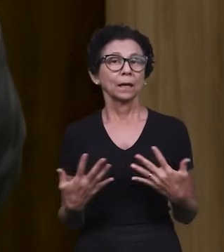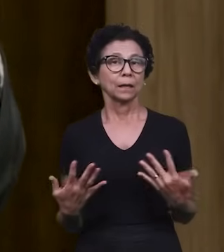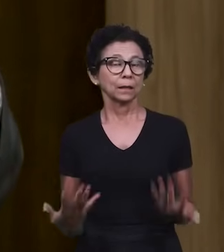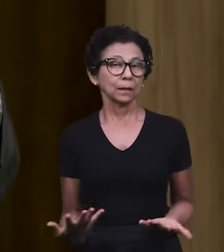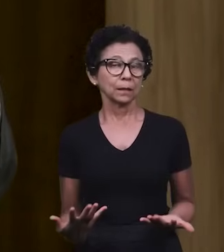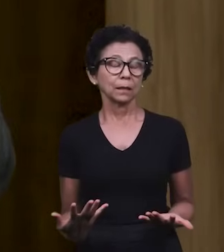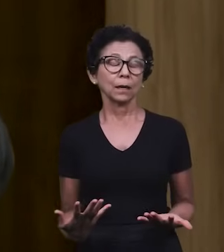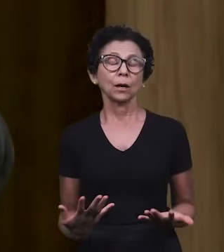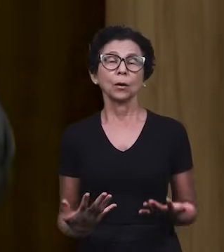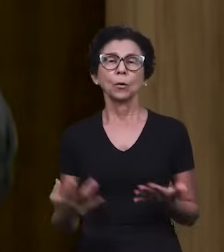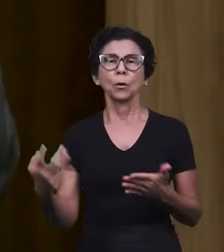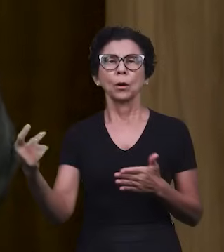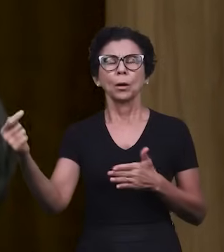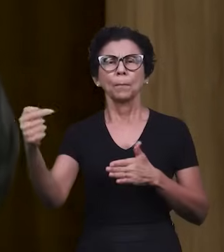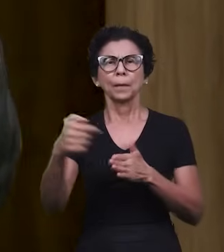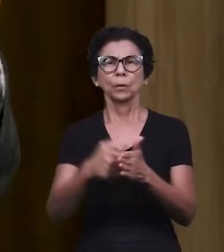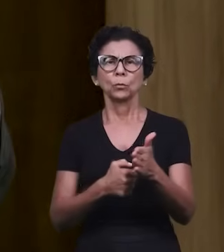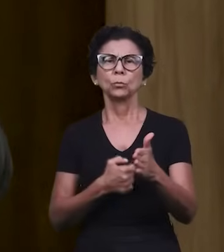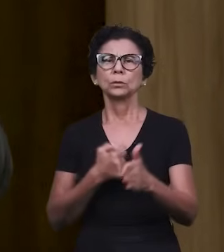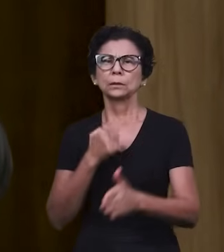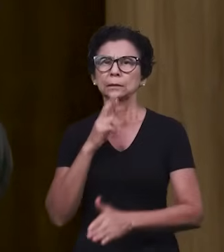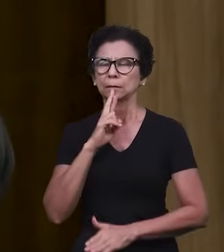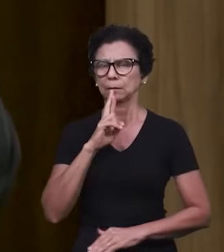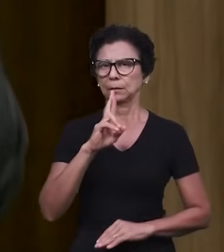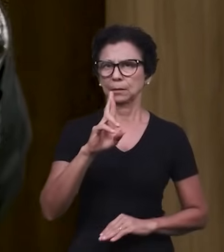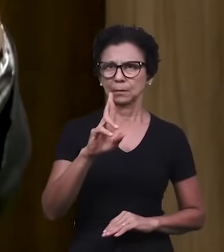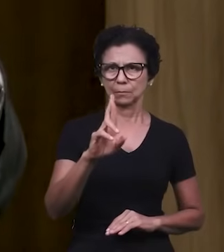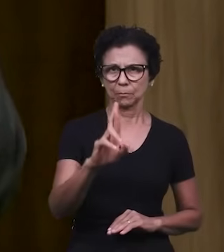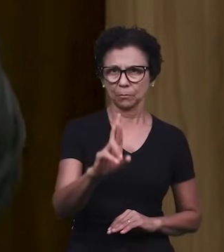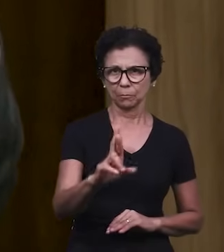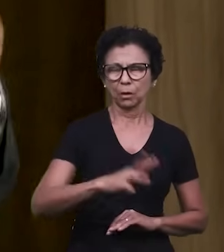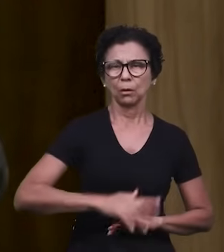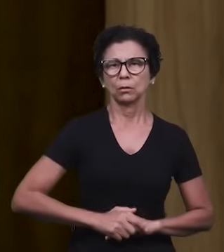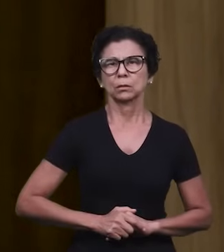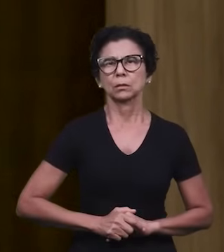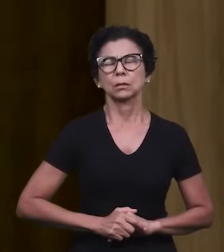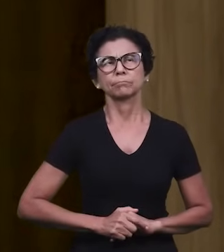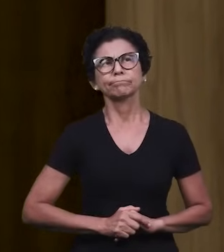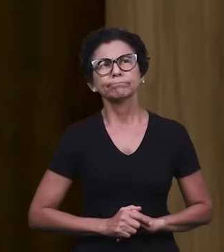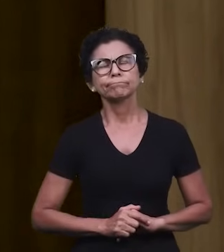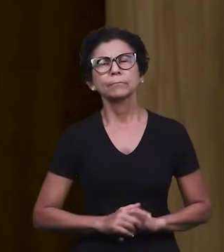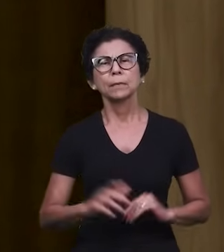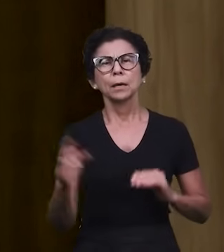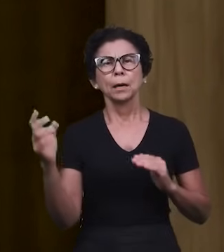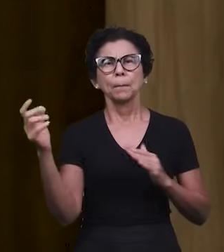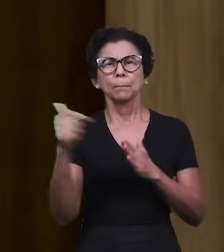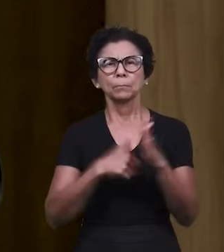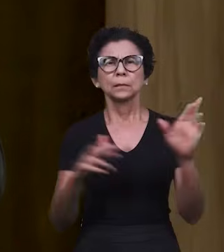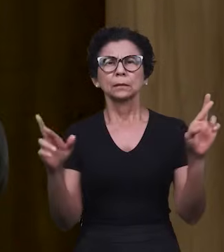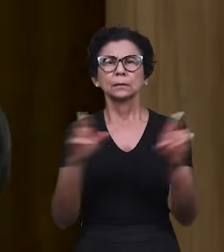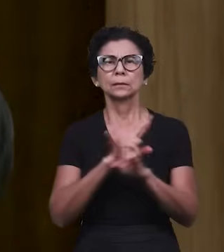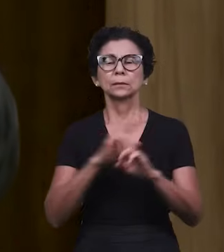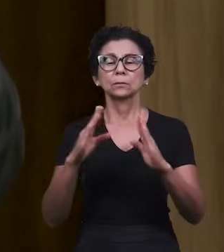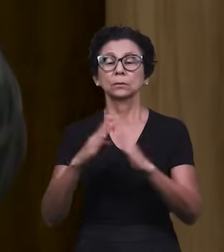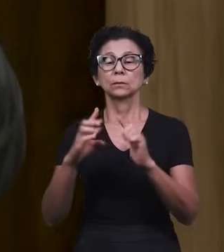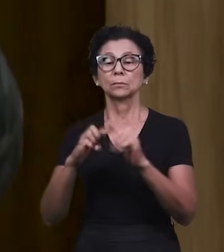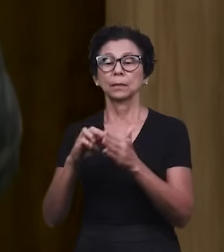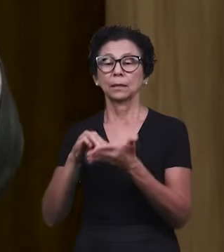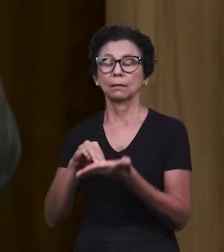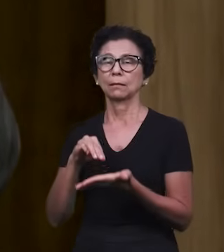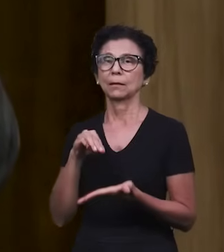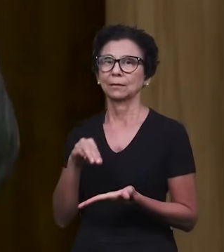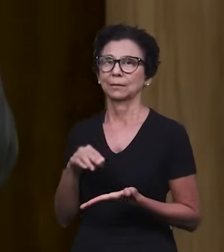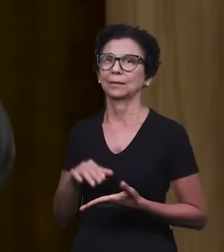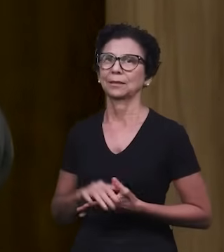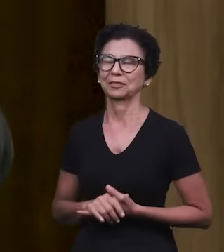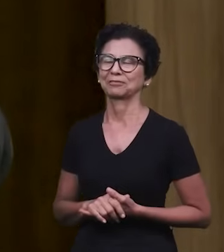às perguntas que normalmente são feitas por pessoas a respeito da Igreja Cristã Maranata,